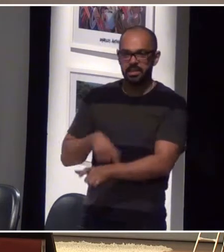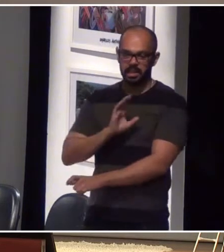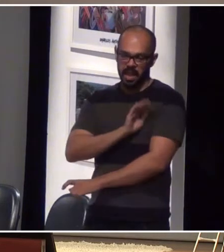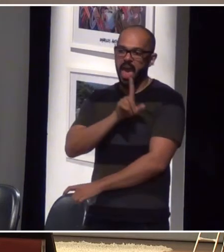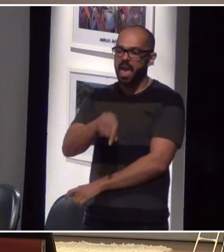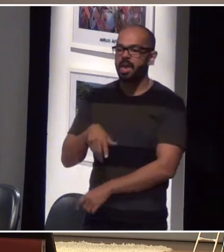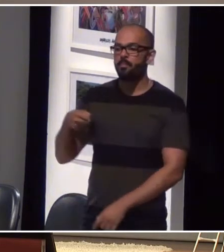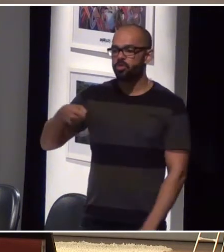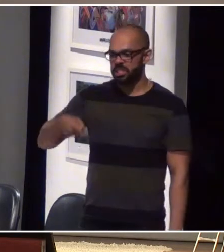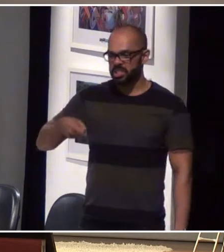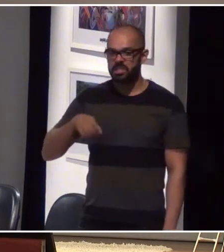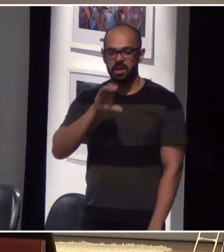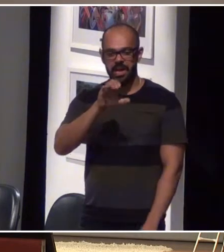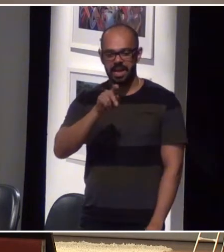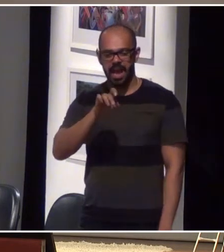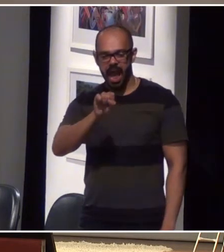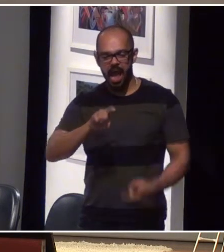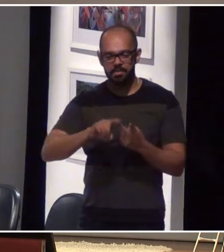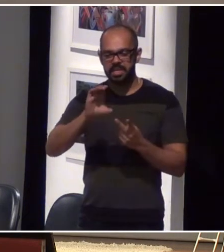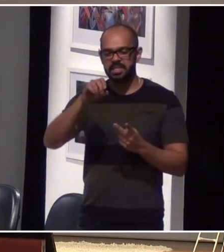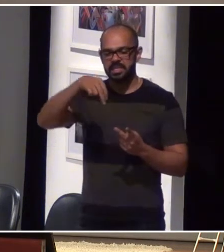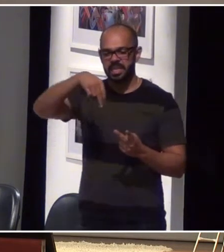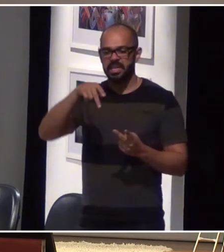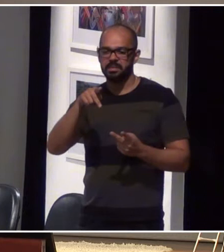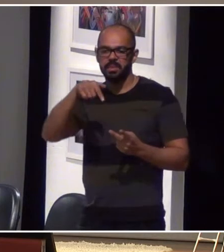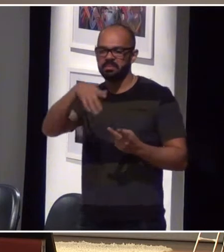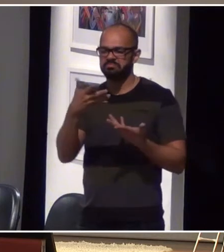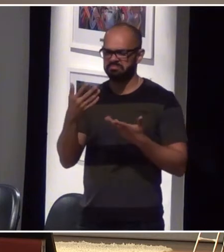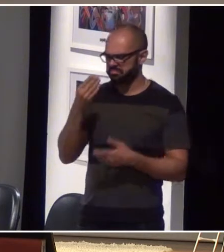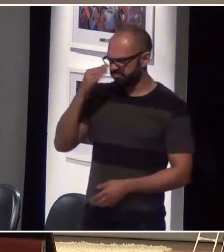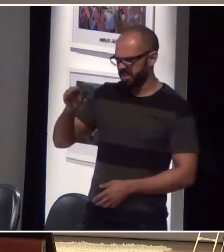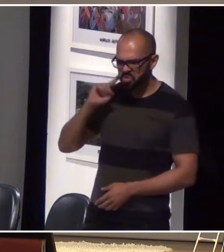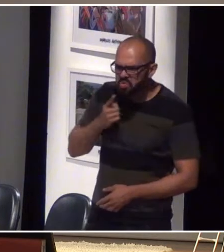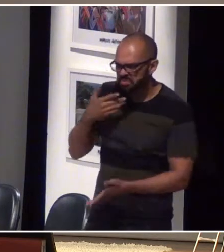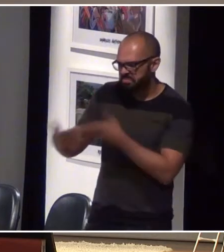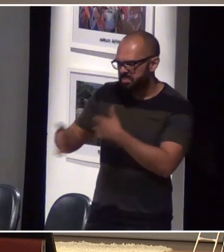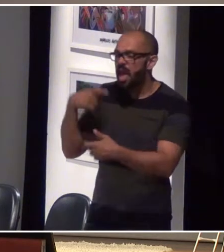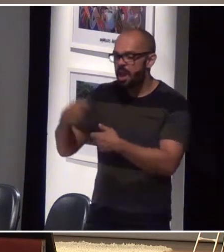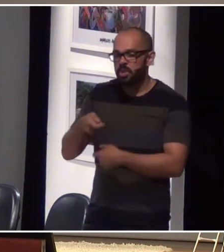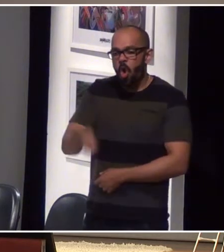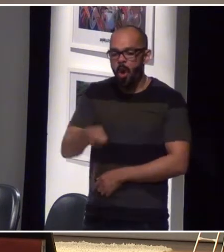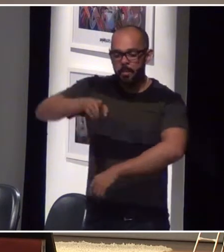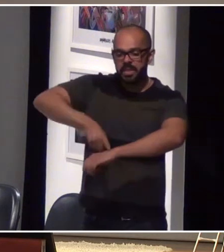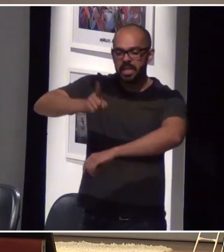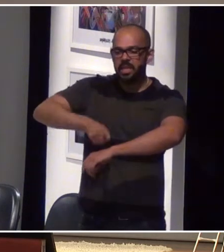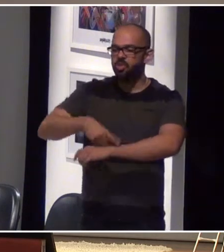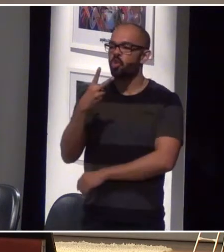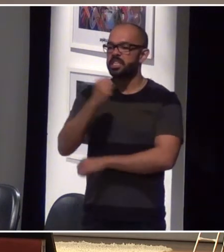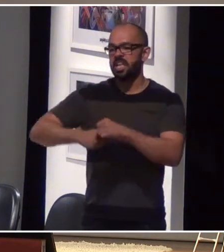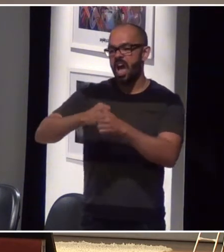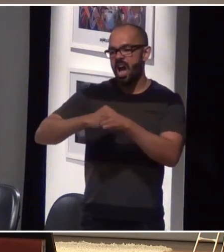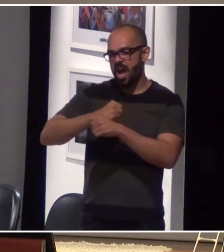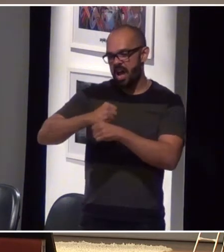ela é bolsista, CAPES e o CNPq não querem saber se ela é surda, querem saber que ela cumpra o prazo de 2 anos. E o programa